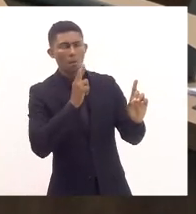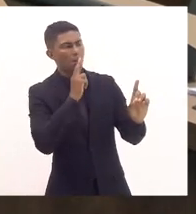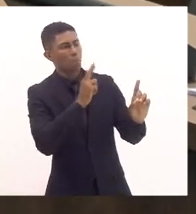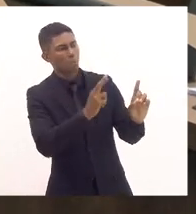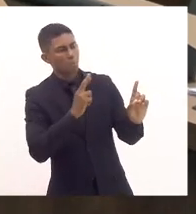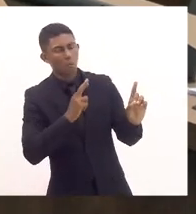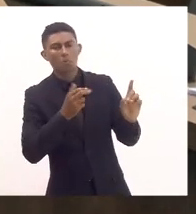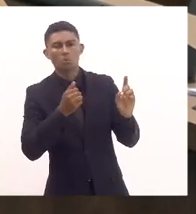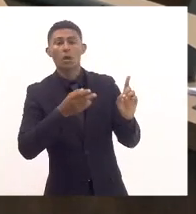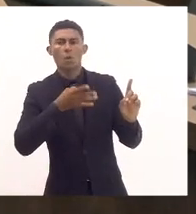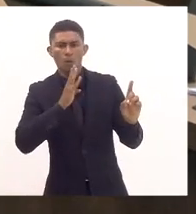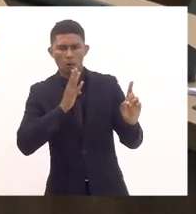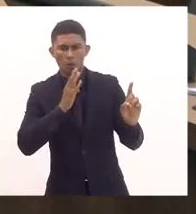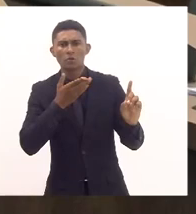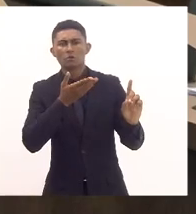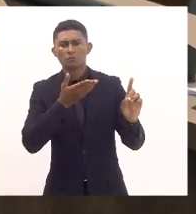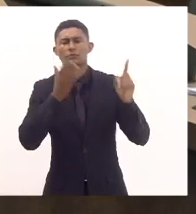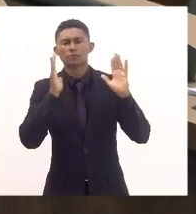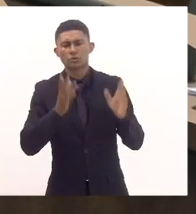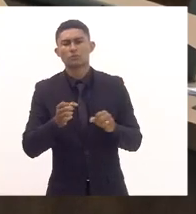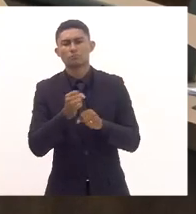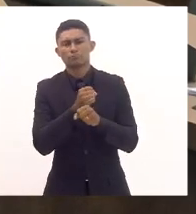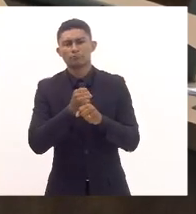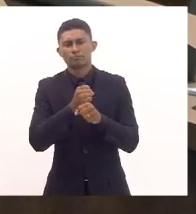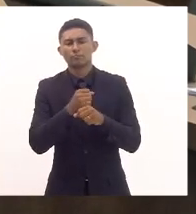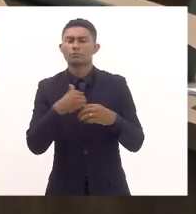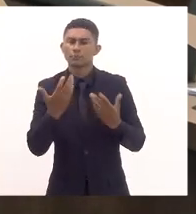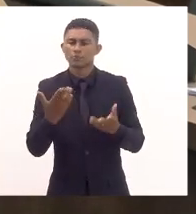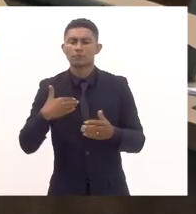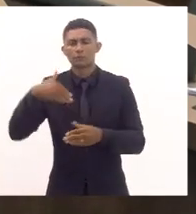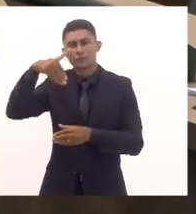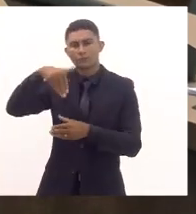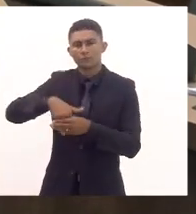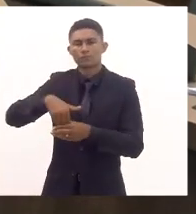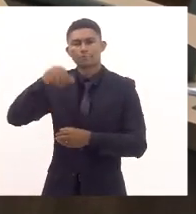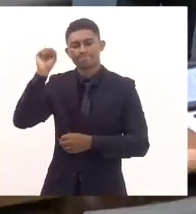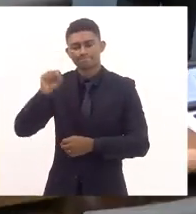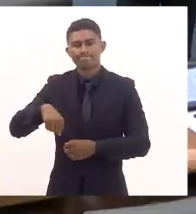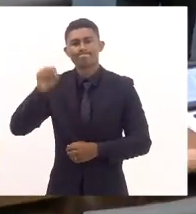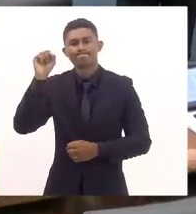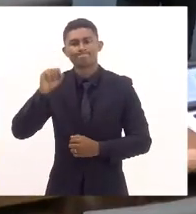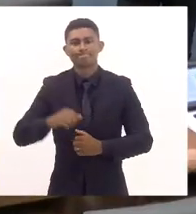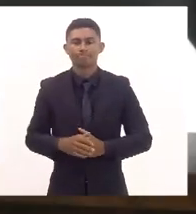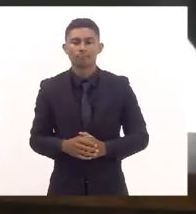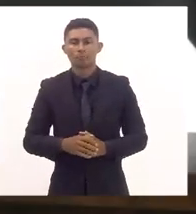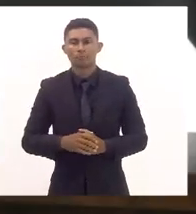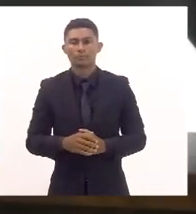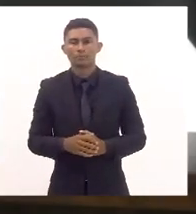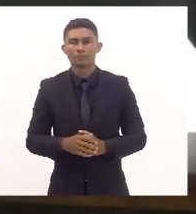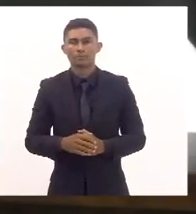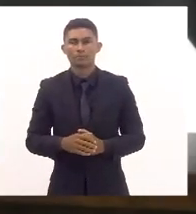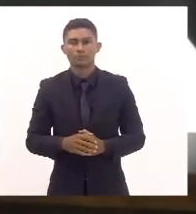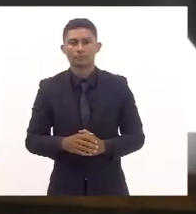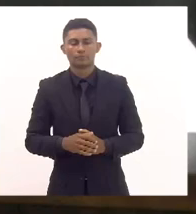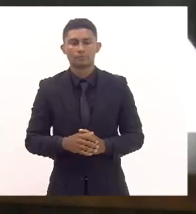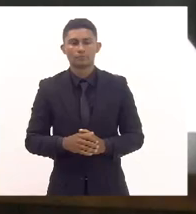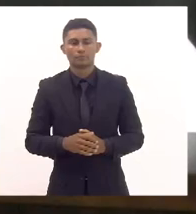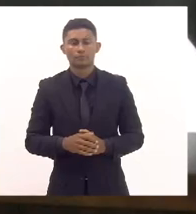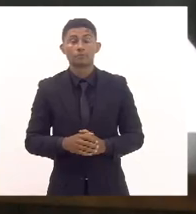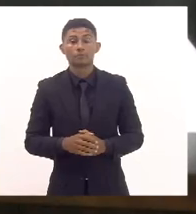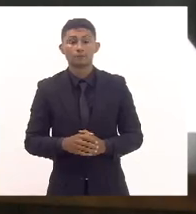com isso Dr Murilo há muito tempo voto sim Deputado